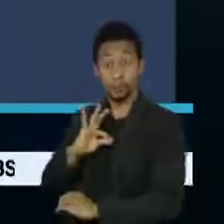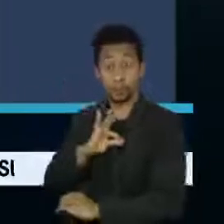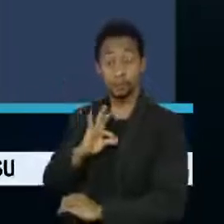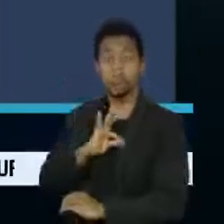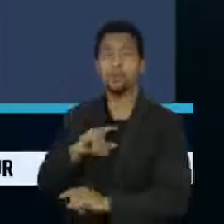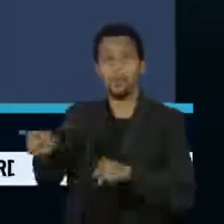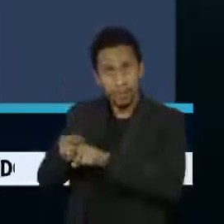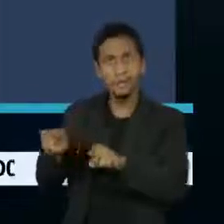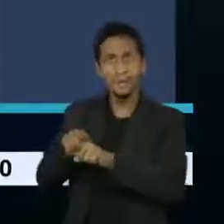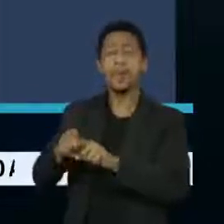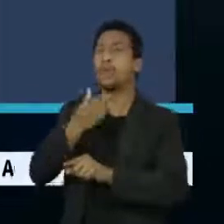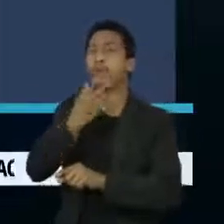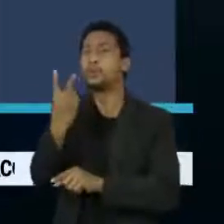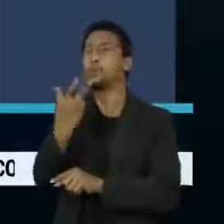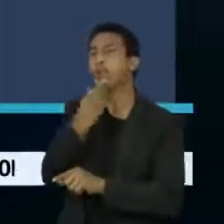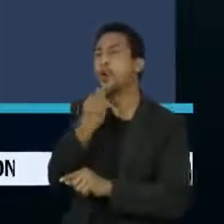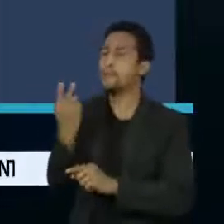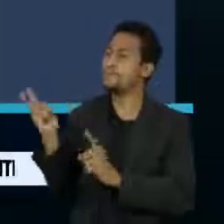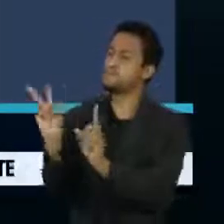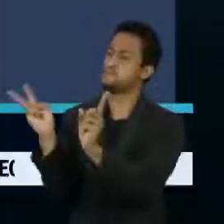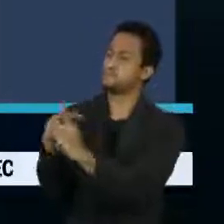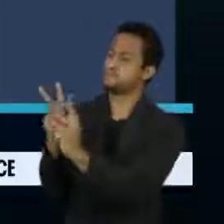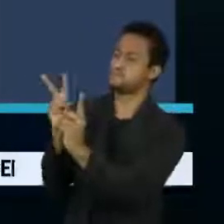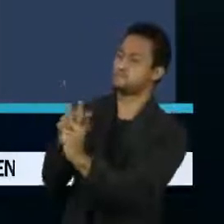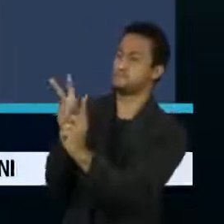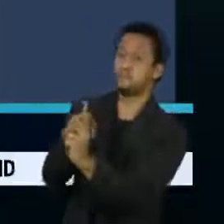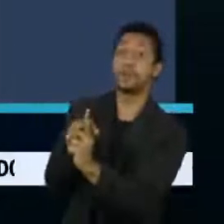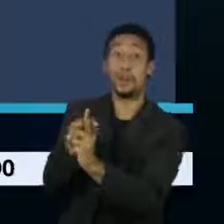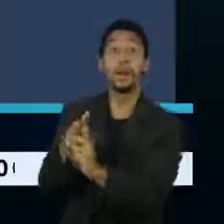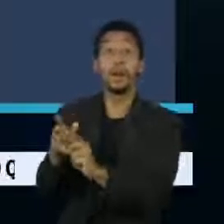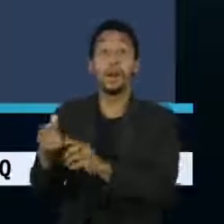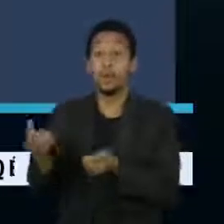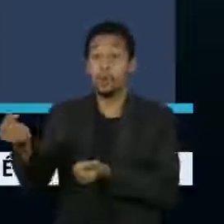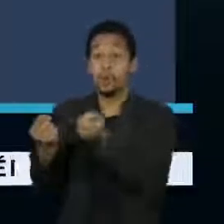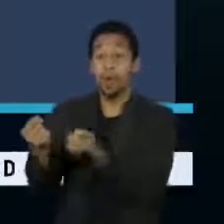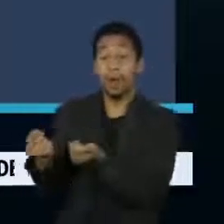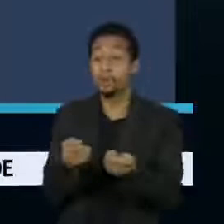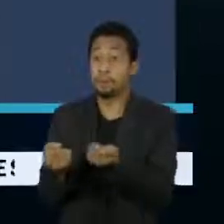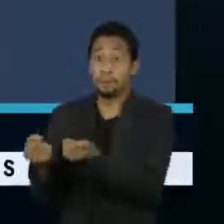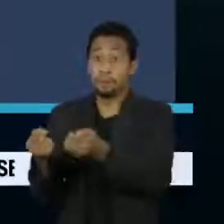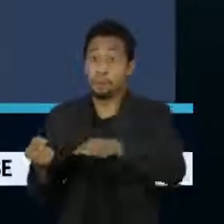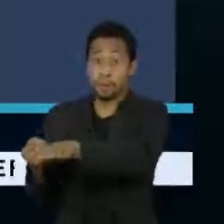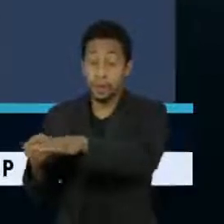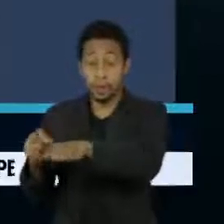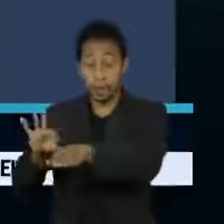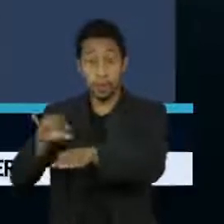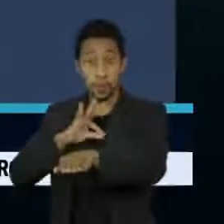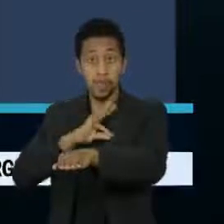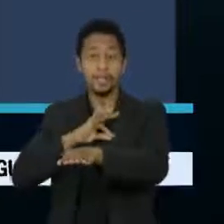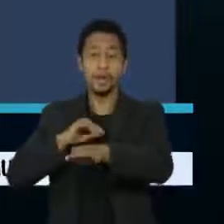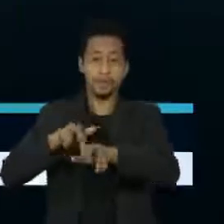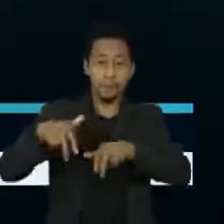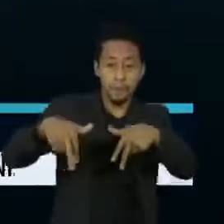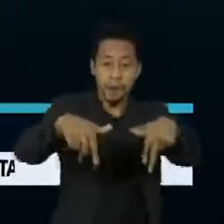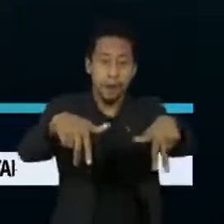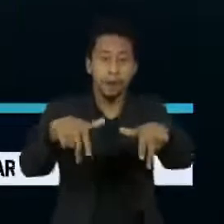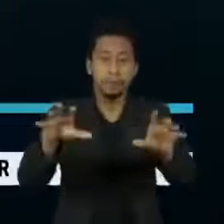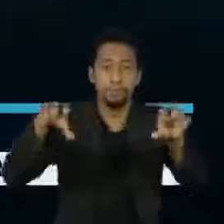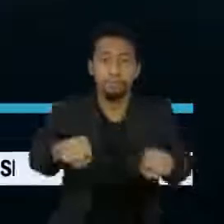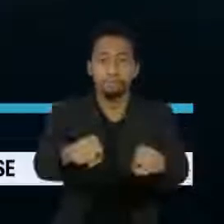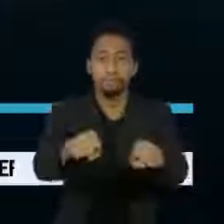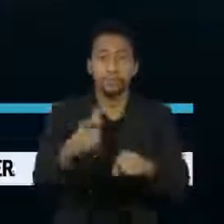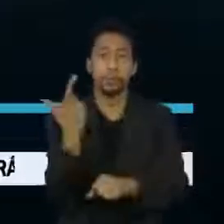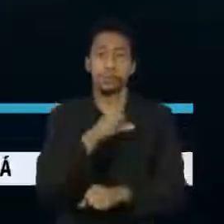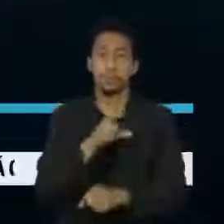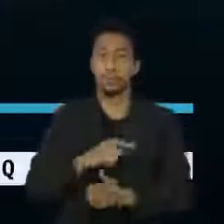ser agredido por 2 homens, que só com a chegada de outra viatura foi possível conter os supostos agressores. Em nota,